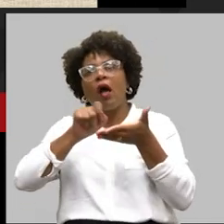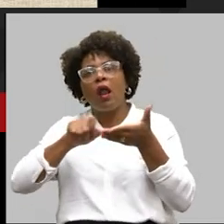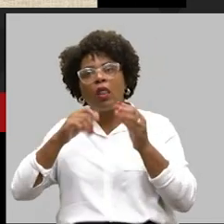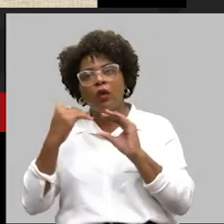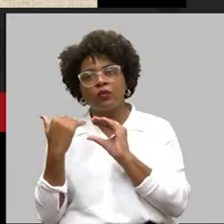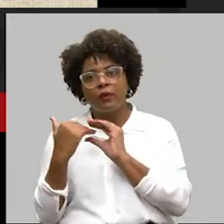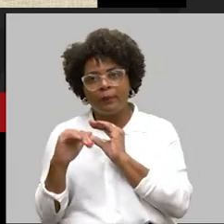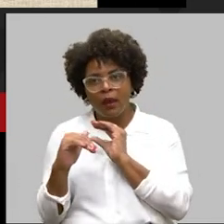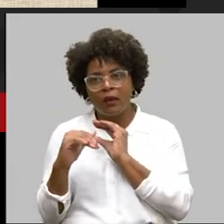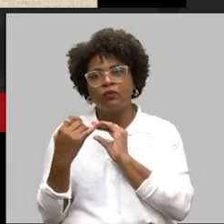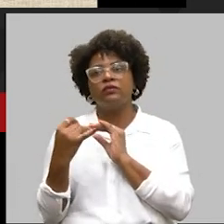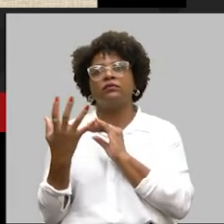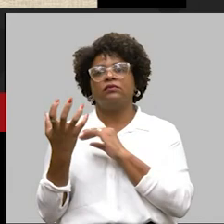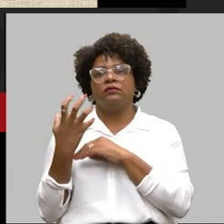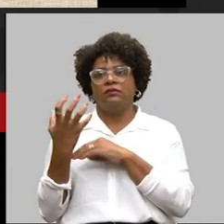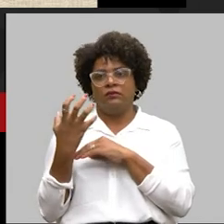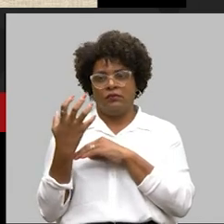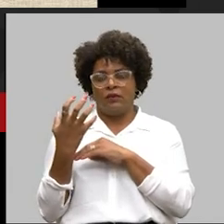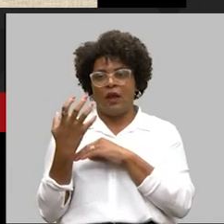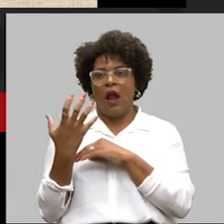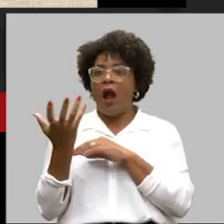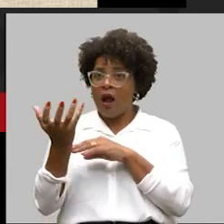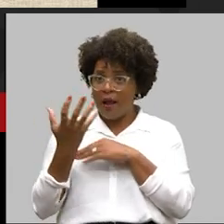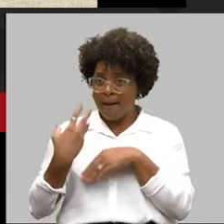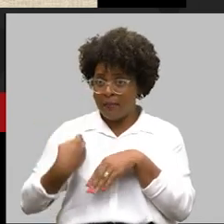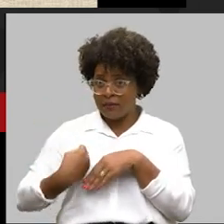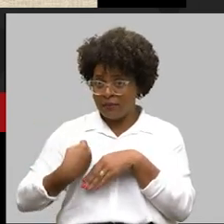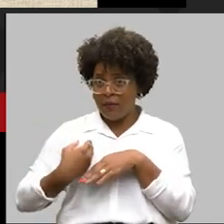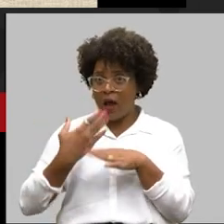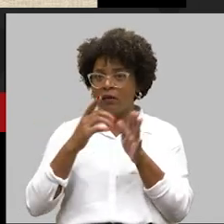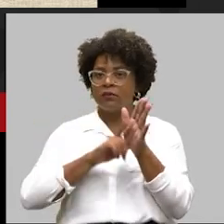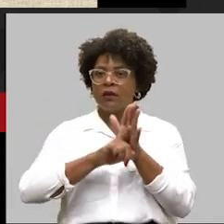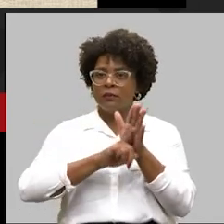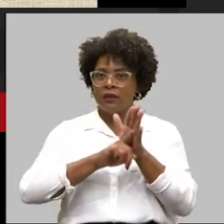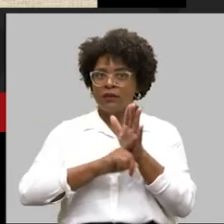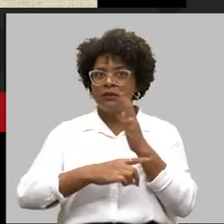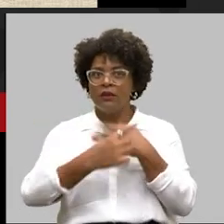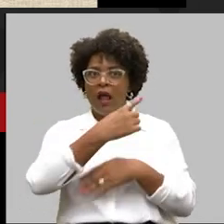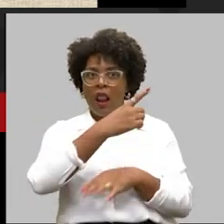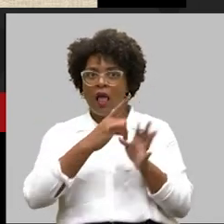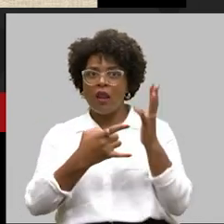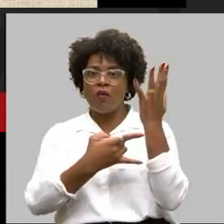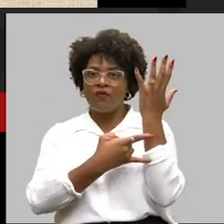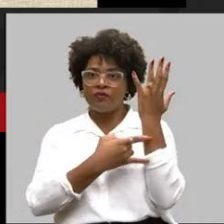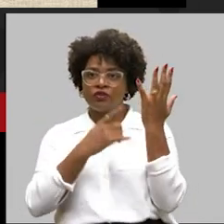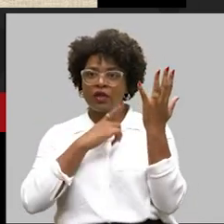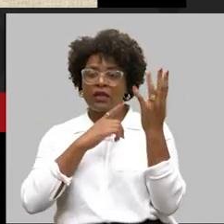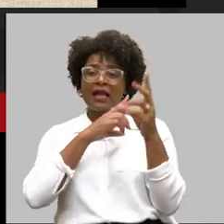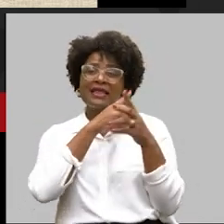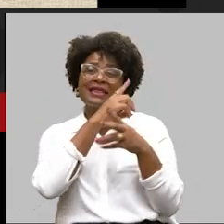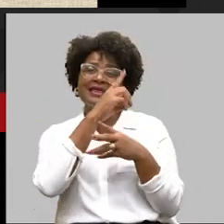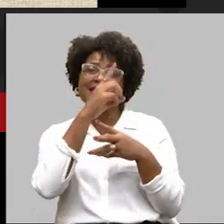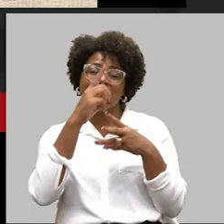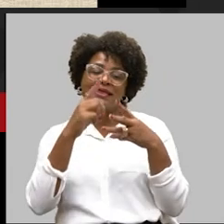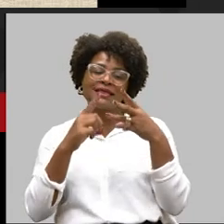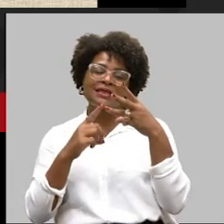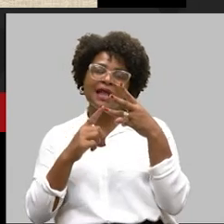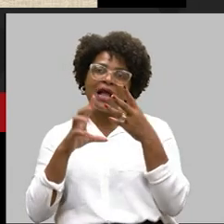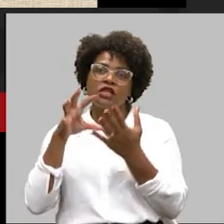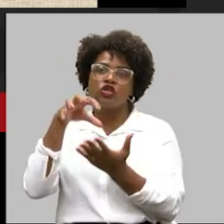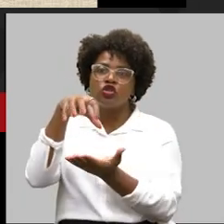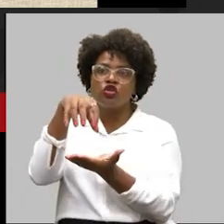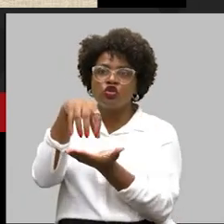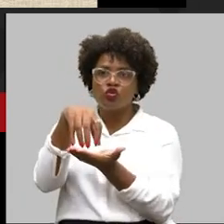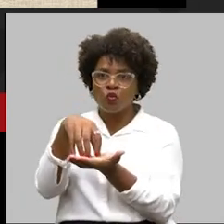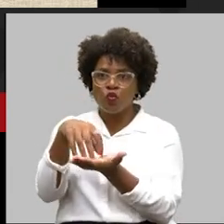quiser e se alguém quiser participar dos nossos estudos lá no FMG a gente tem três grandes núcleos um voltado específico para